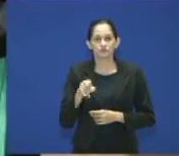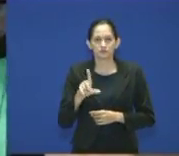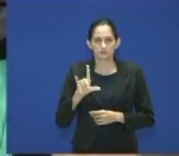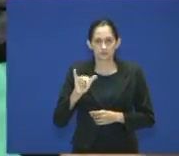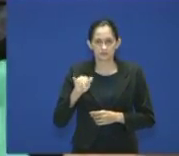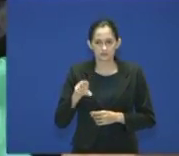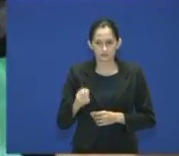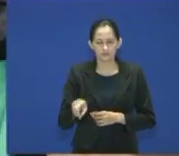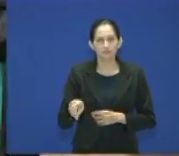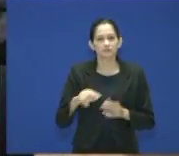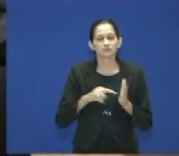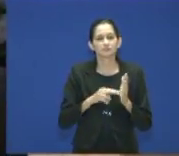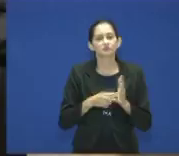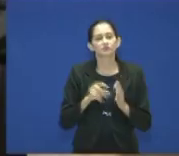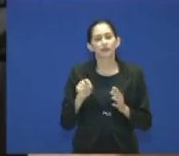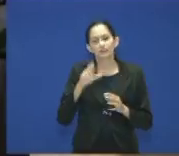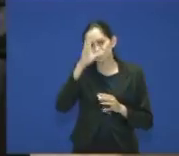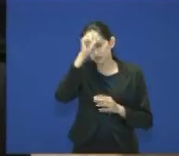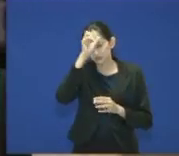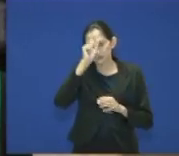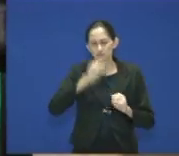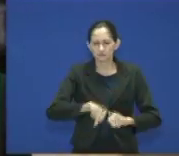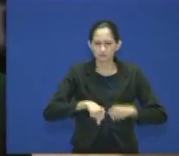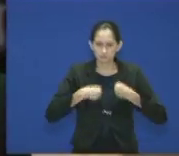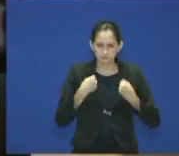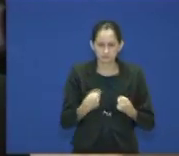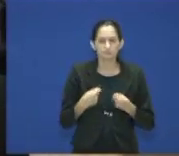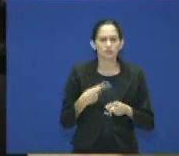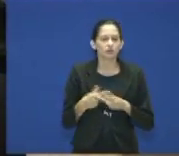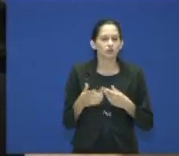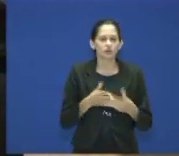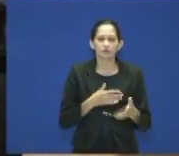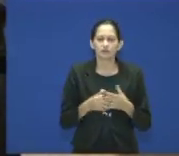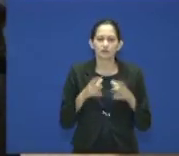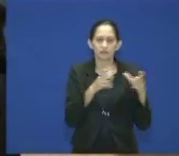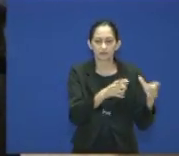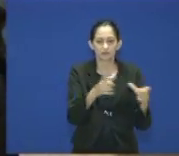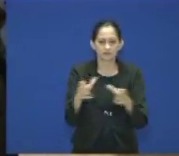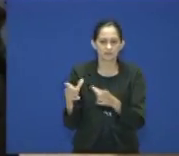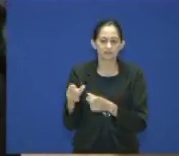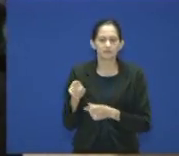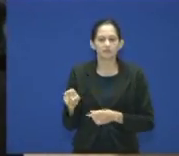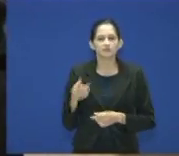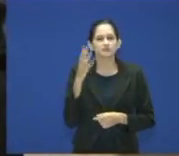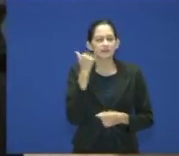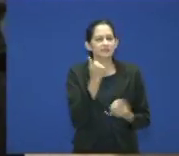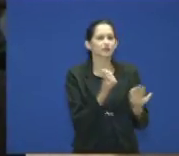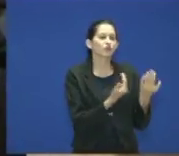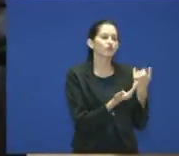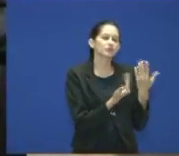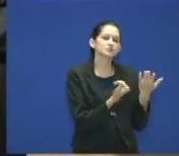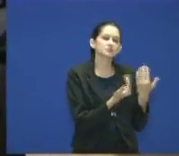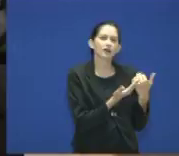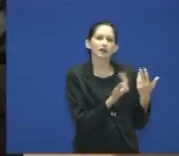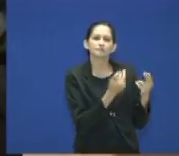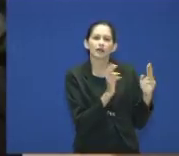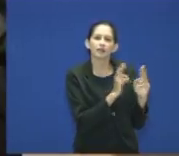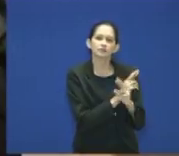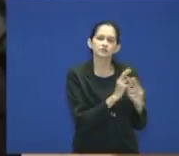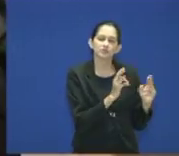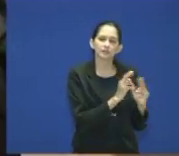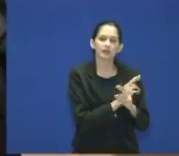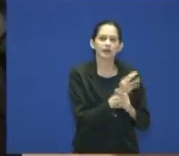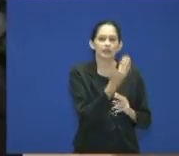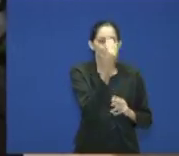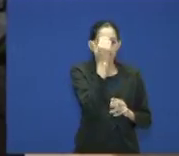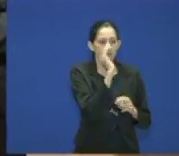foi sinônimo de aprendizagem, pois onde quer que estivesse, sabia como conversar com alguém e como compreender o lado